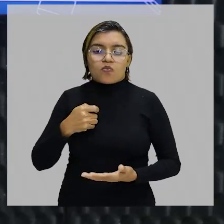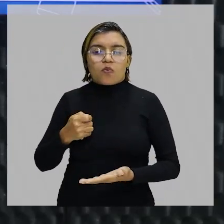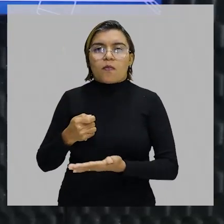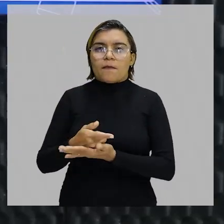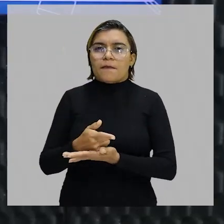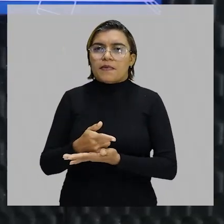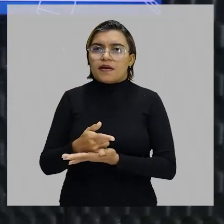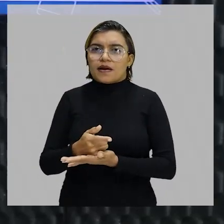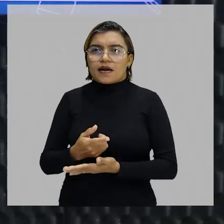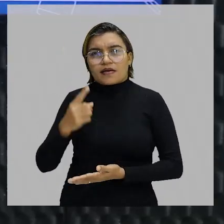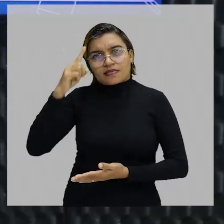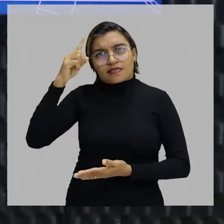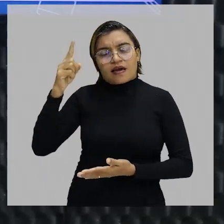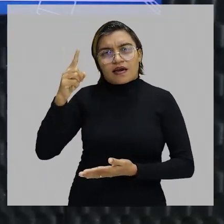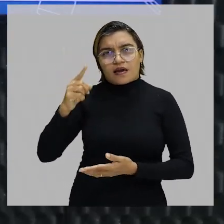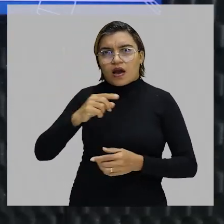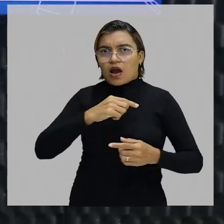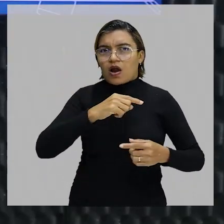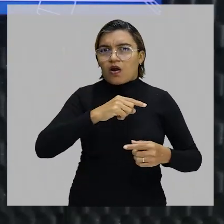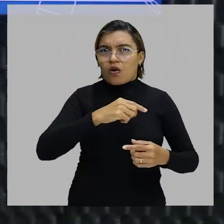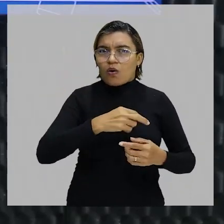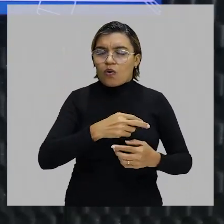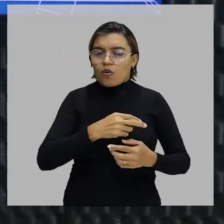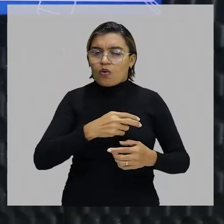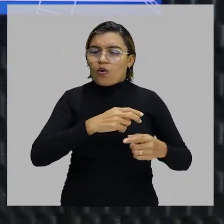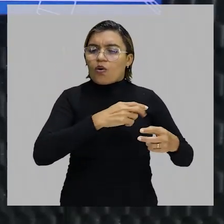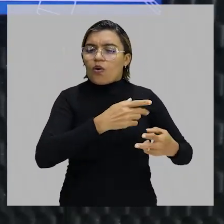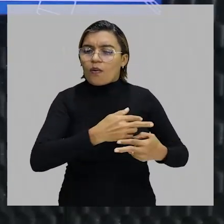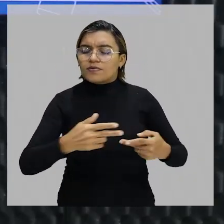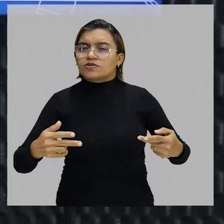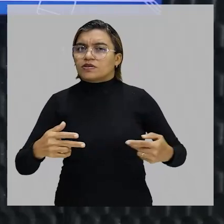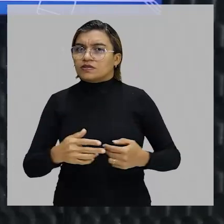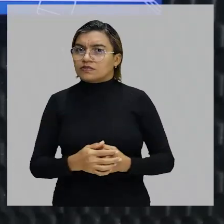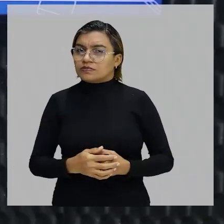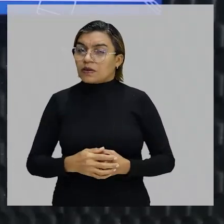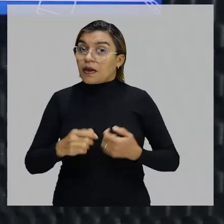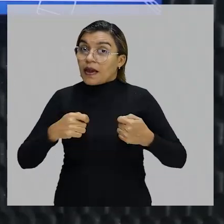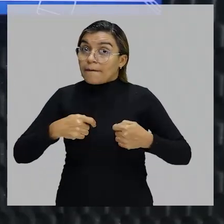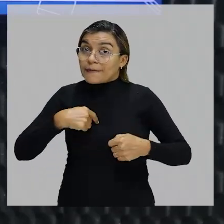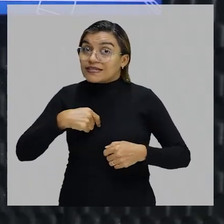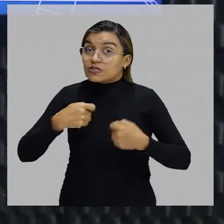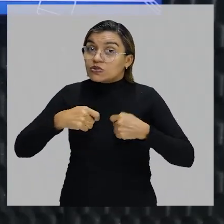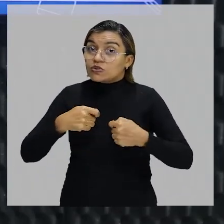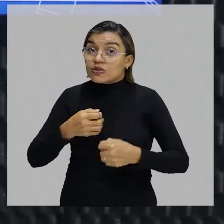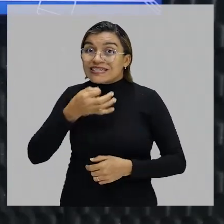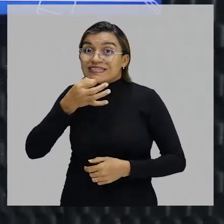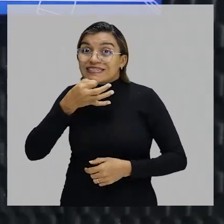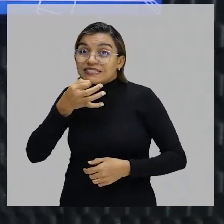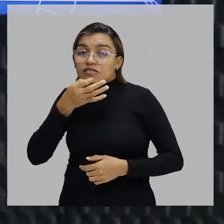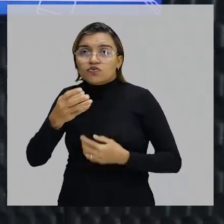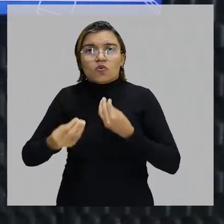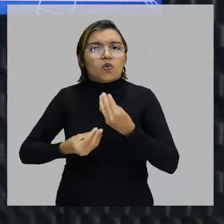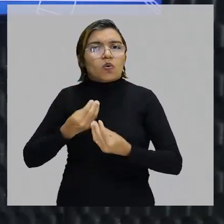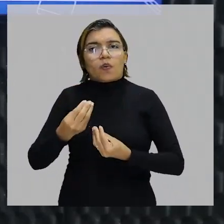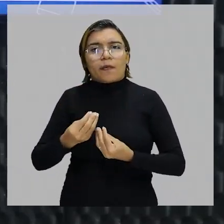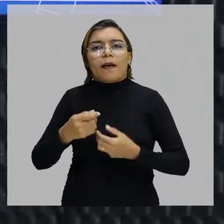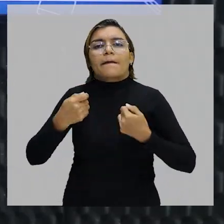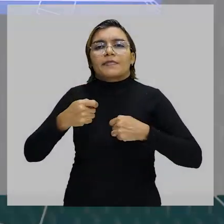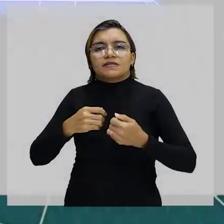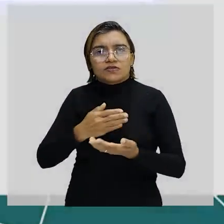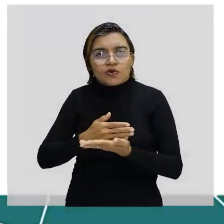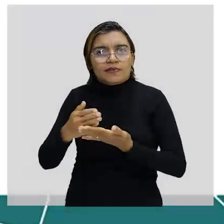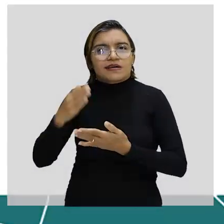do objeto? Se eu começar a pensar com outra visão e ser menos crítico daquilo que eu não sei, aí eu começo a entender o que é